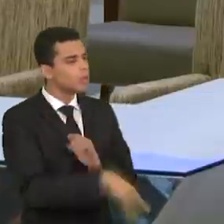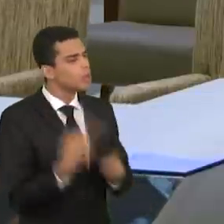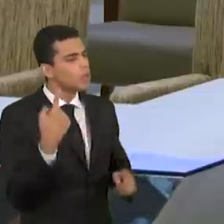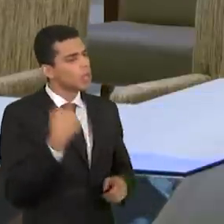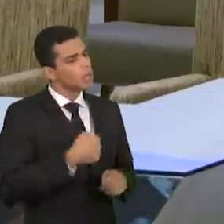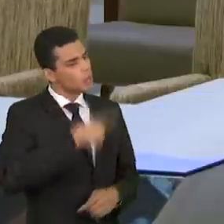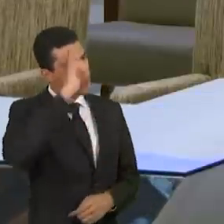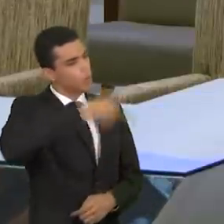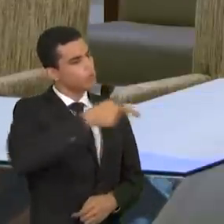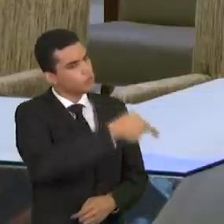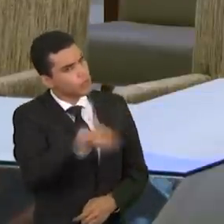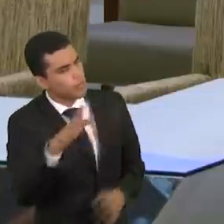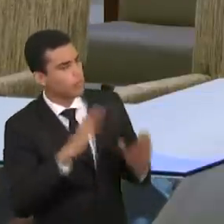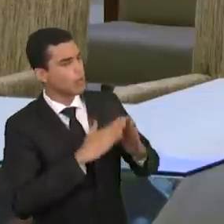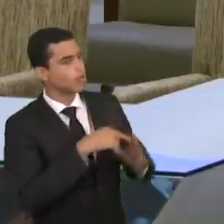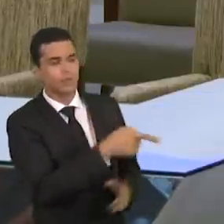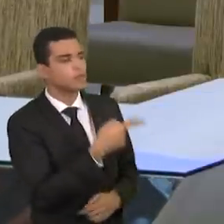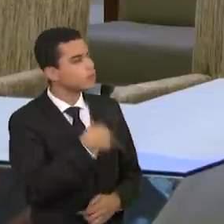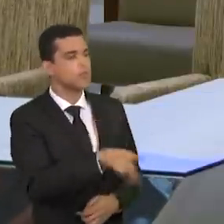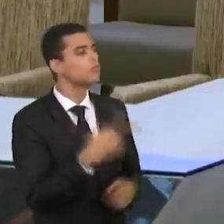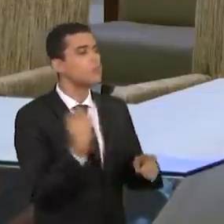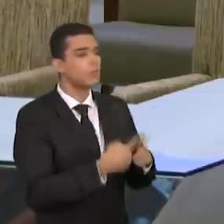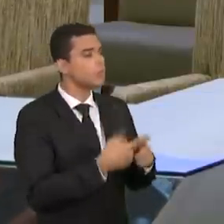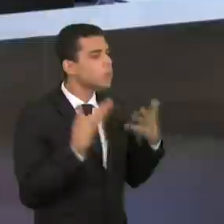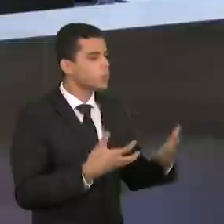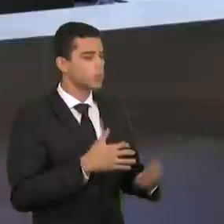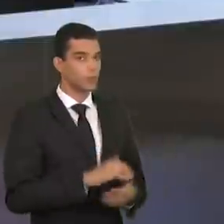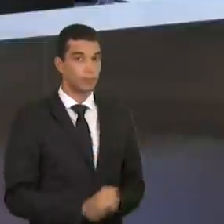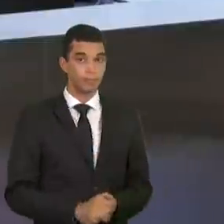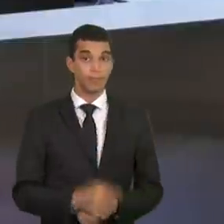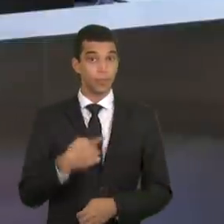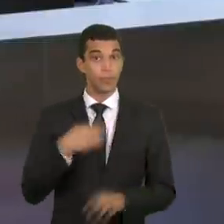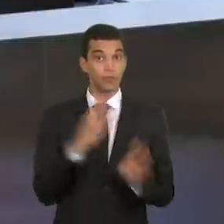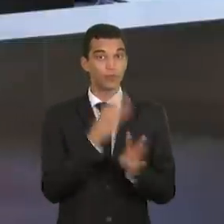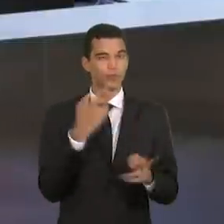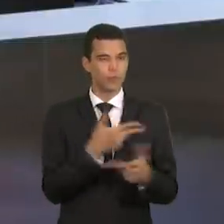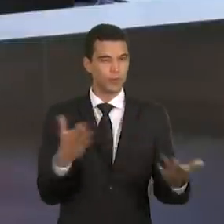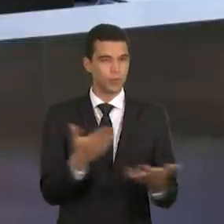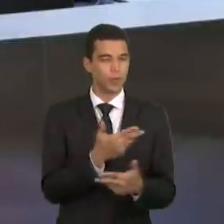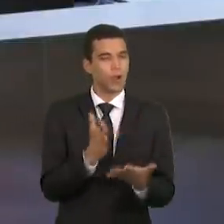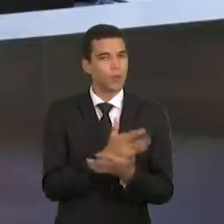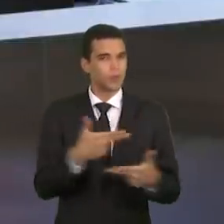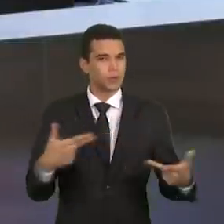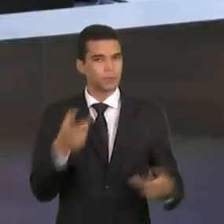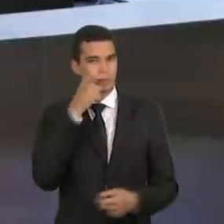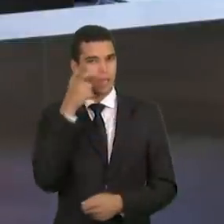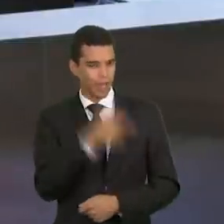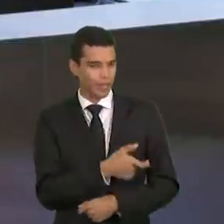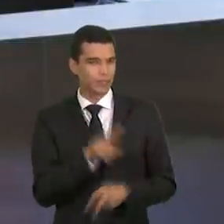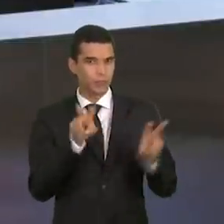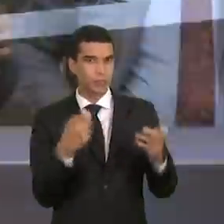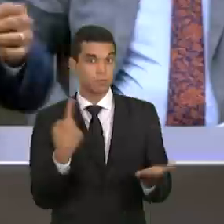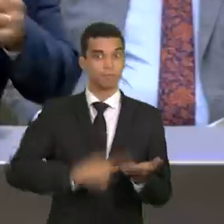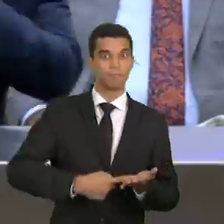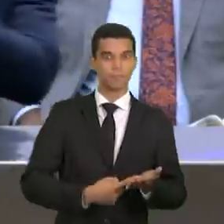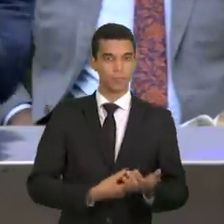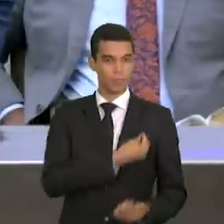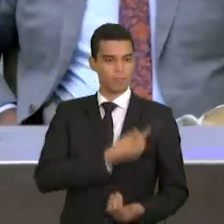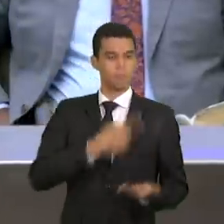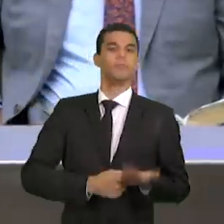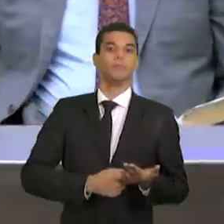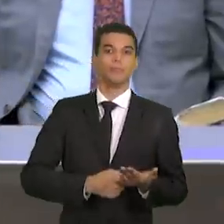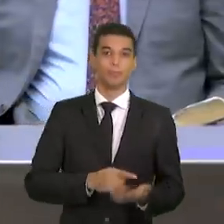casa? É aí onde eu descubro algumas coisas interessantíssimas sobre o compromisso. Aí Urias disse: rei, meu